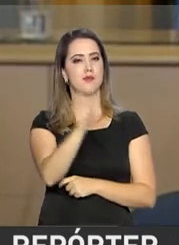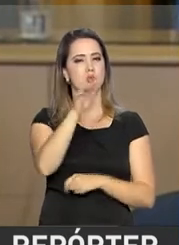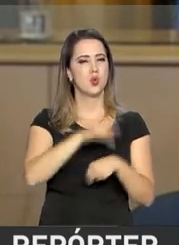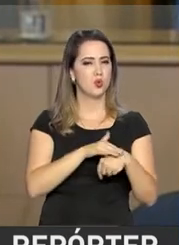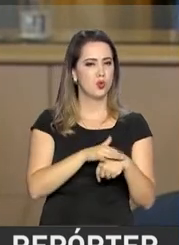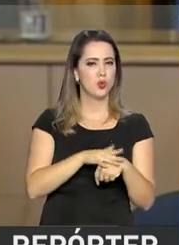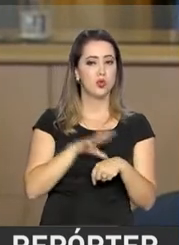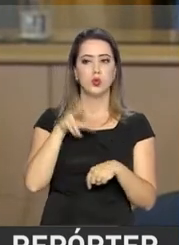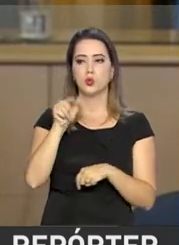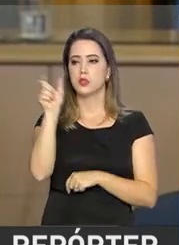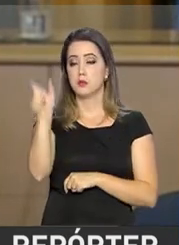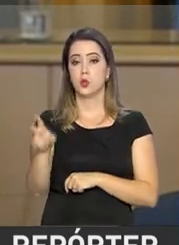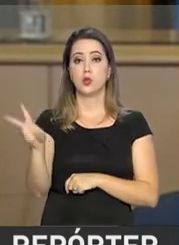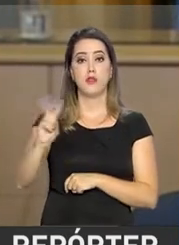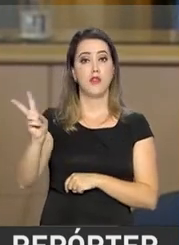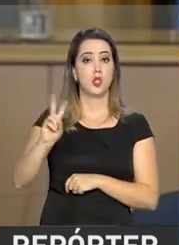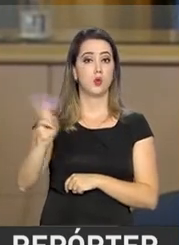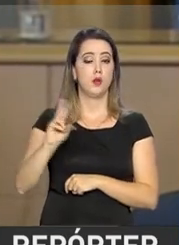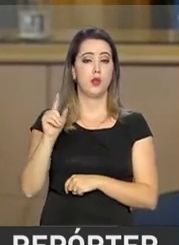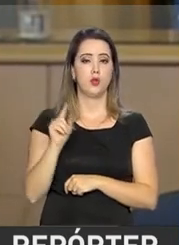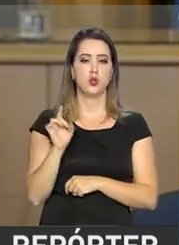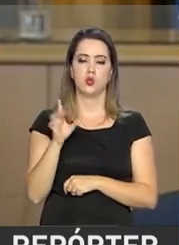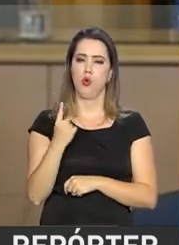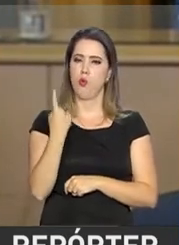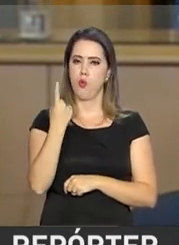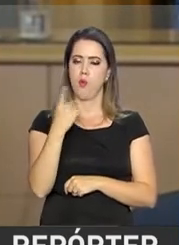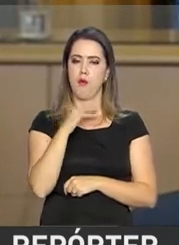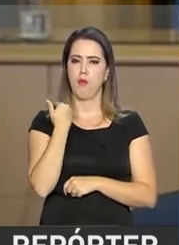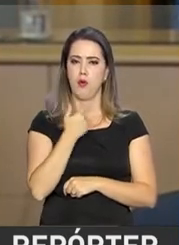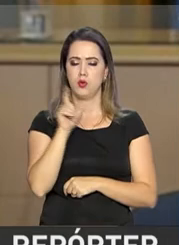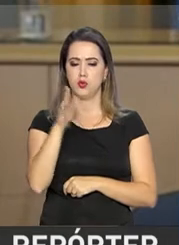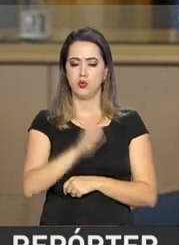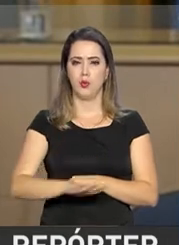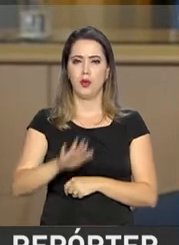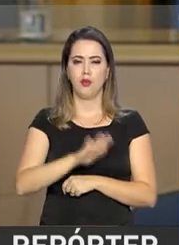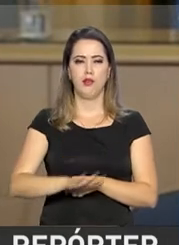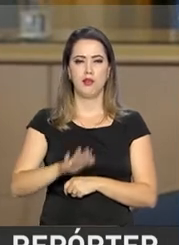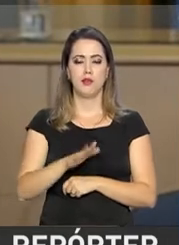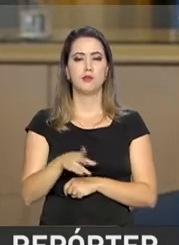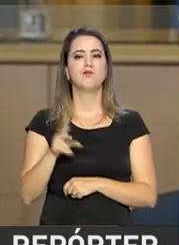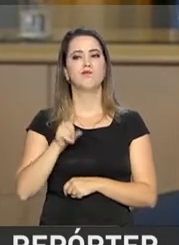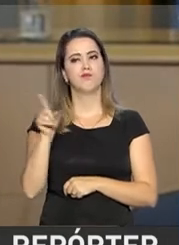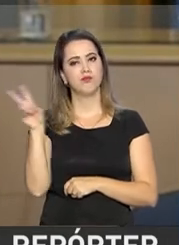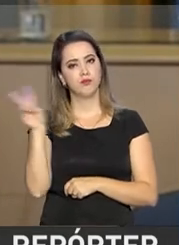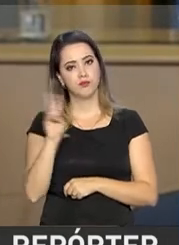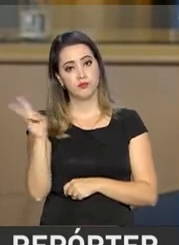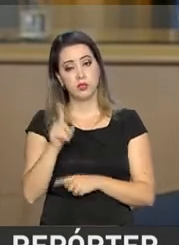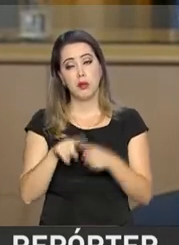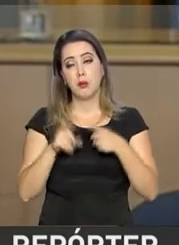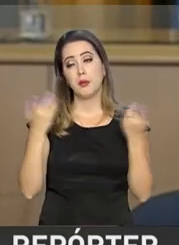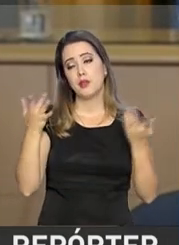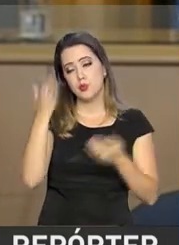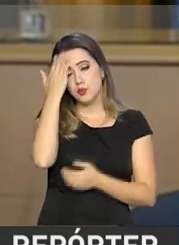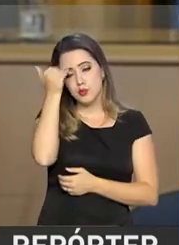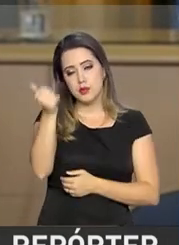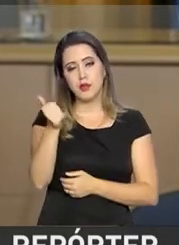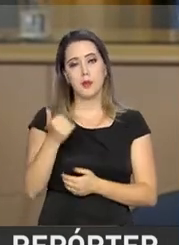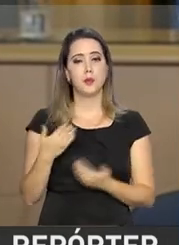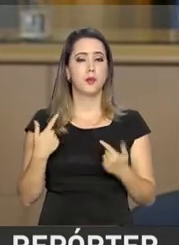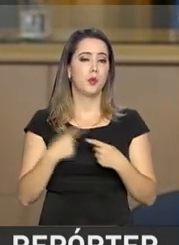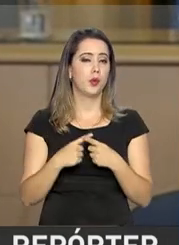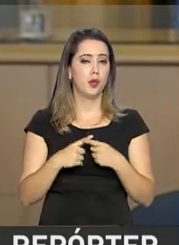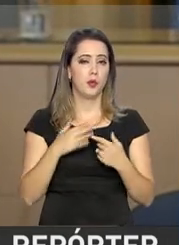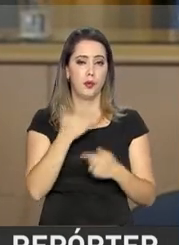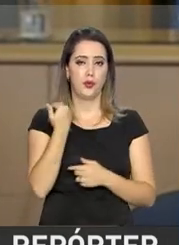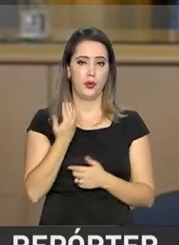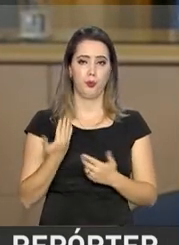todos venezuelanos. Foi registrado apenas uma morte de uma criança venezuelana, mas o Ministério da Saúde ainda não confirmou a causa.